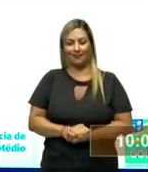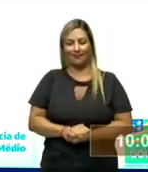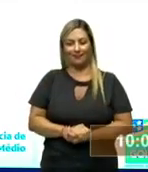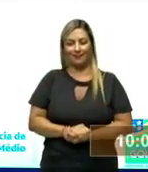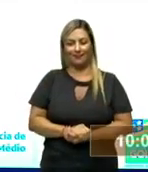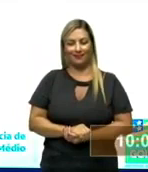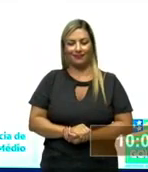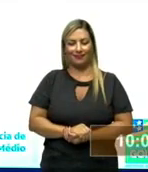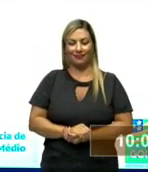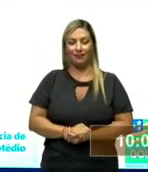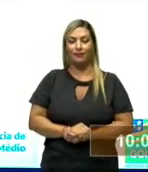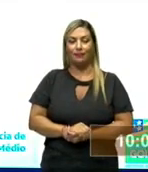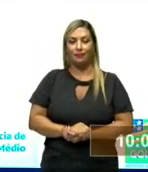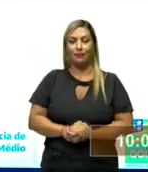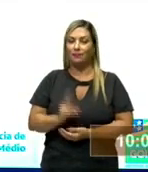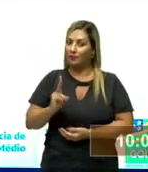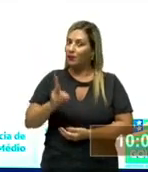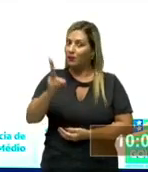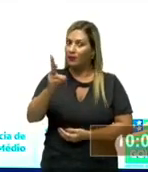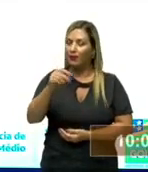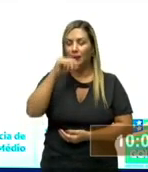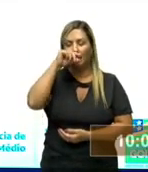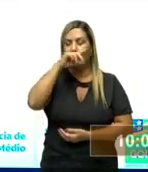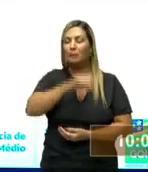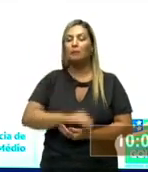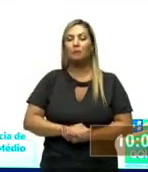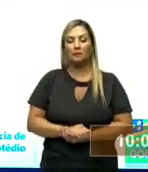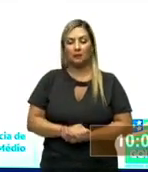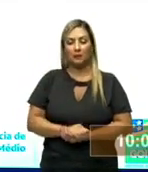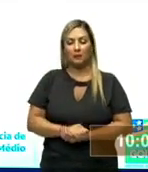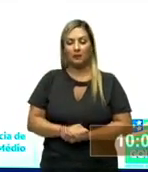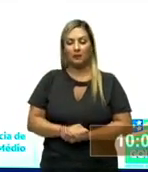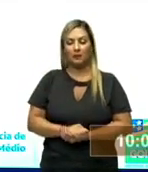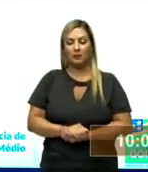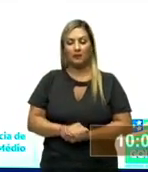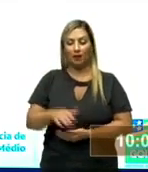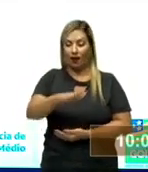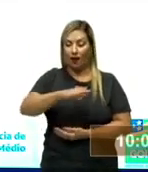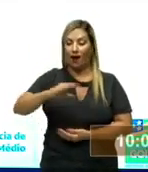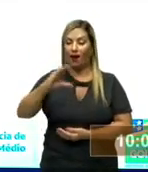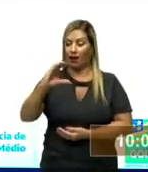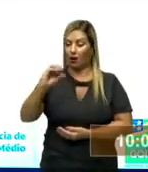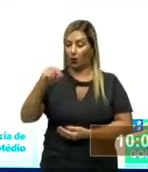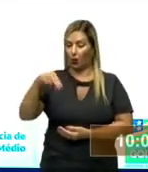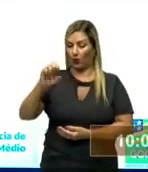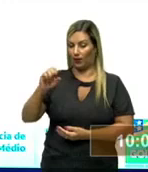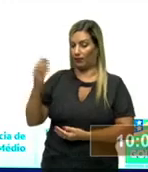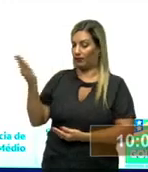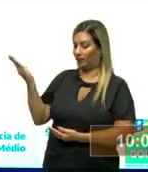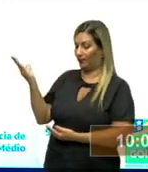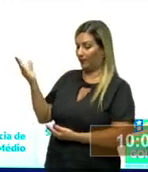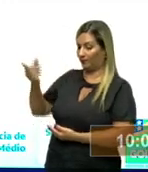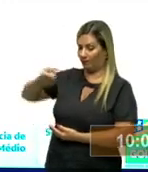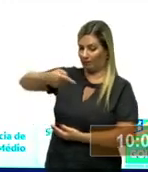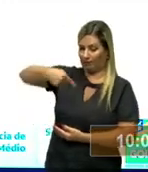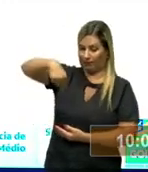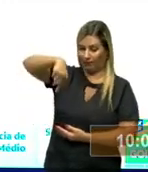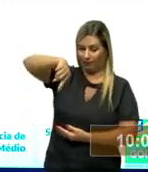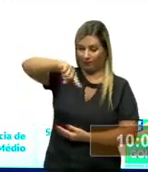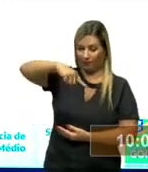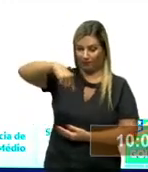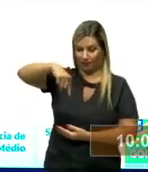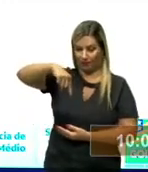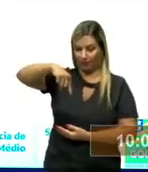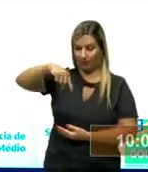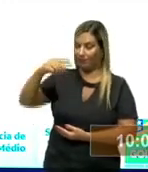continuando marque aqui sua marca testada por favor a área do Cone aqui eu tenho um cone tá eu tenho